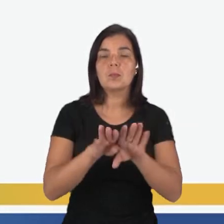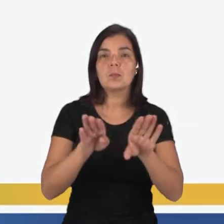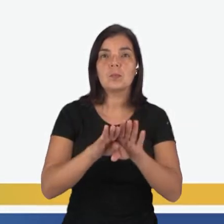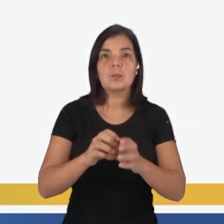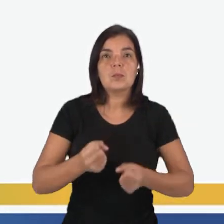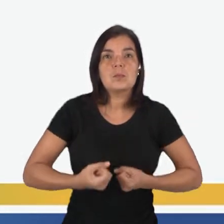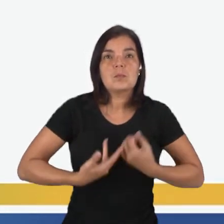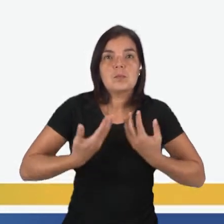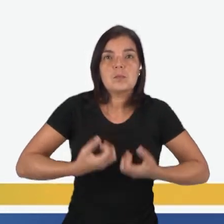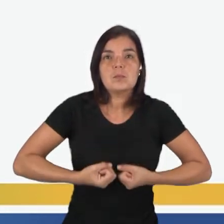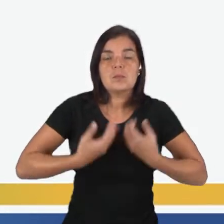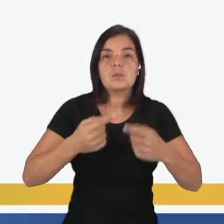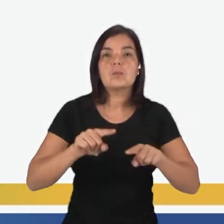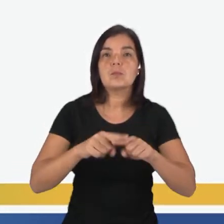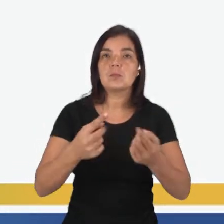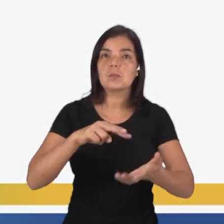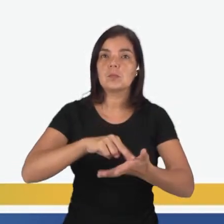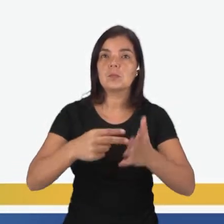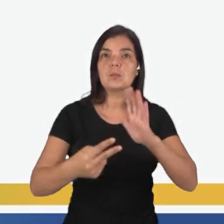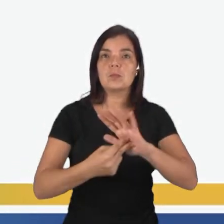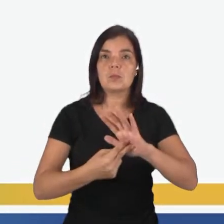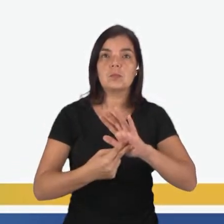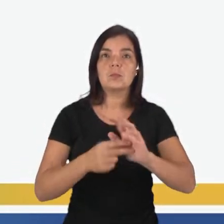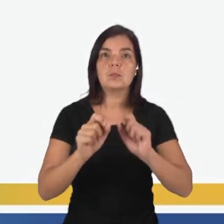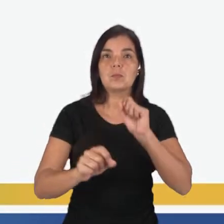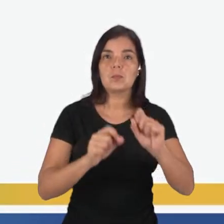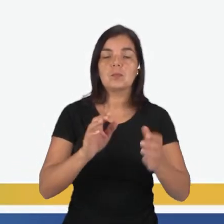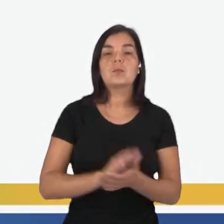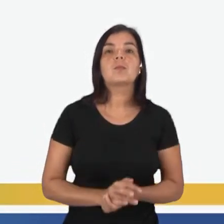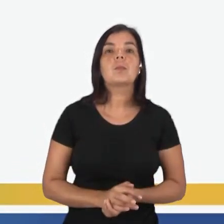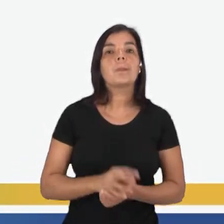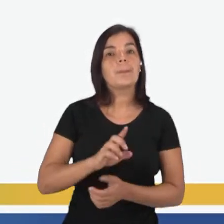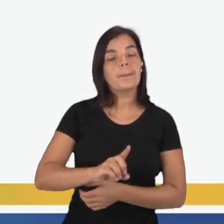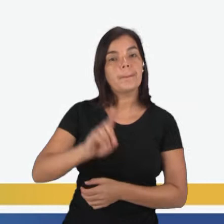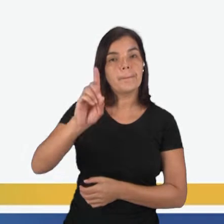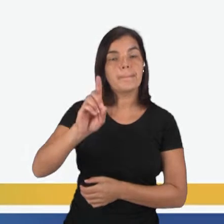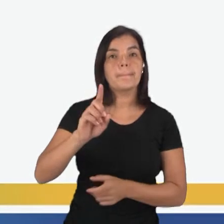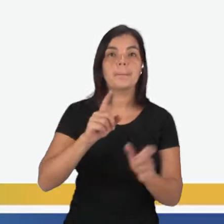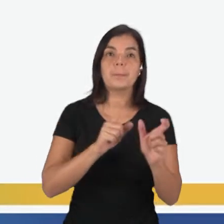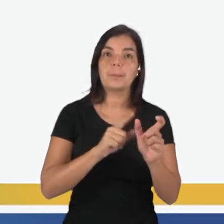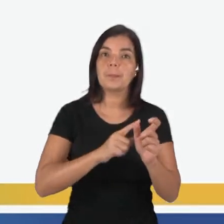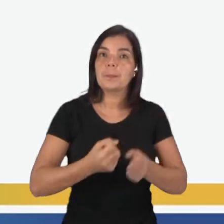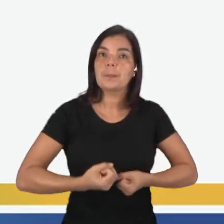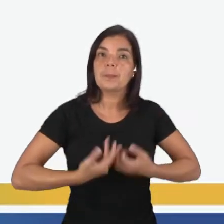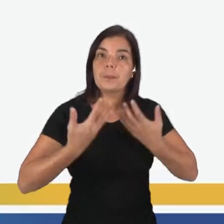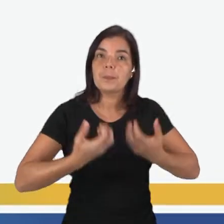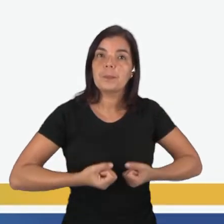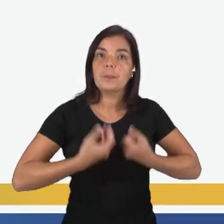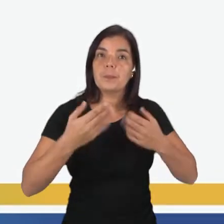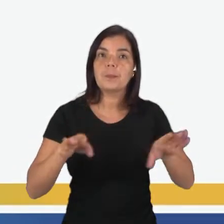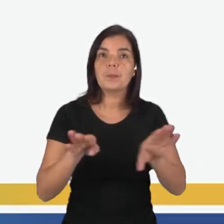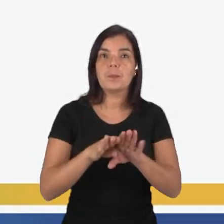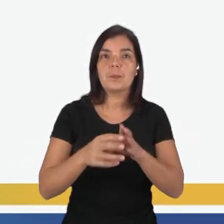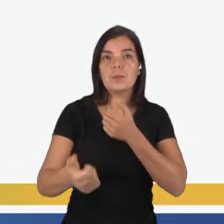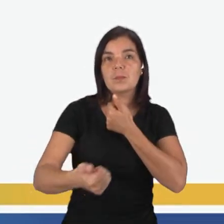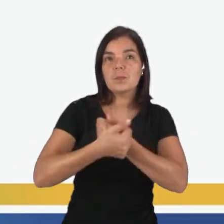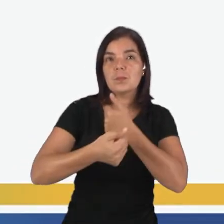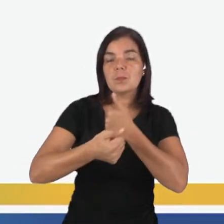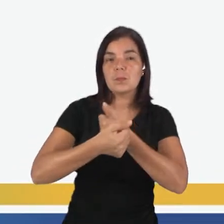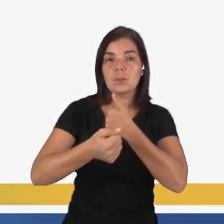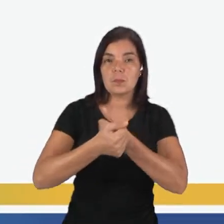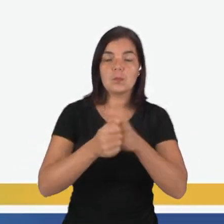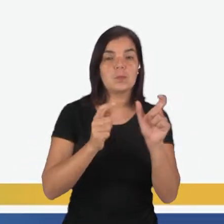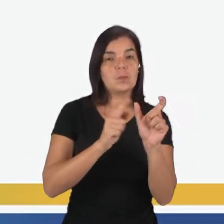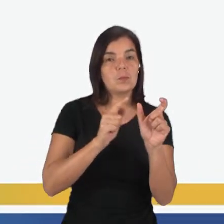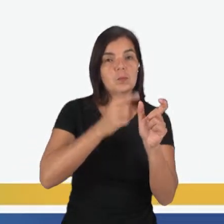entusiasmo, né, para ser inspirado por Deus. Vai aí a palavra entusiasmo, essa proximidade entre os